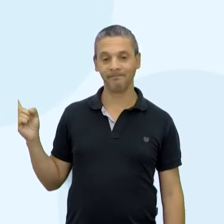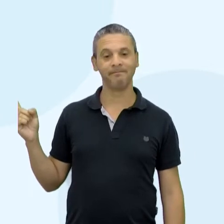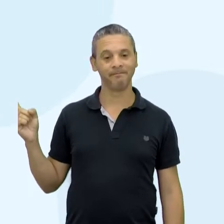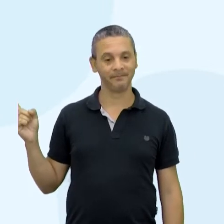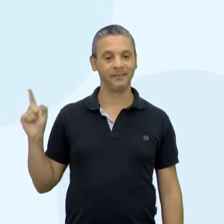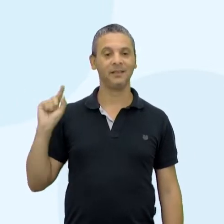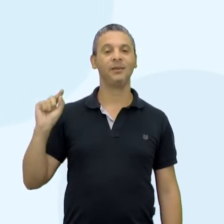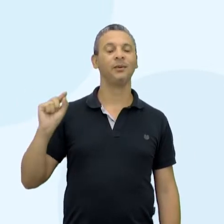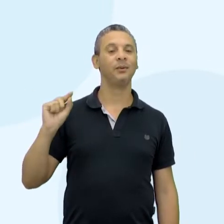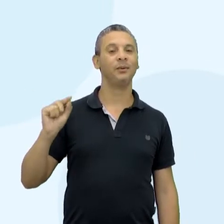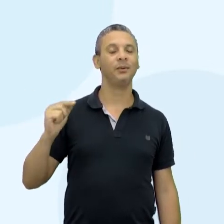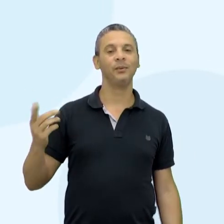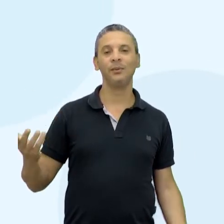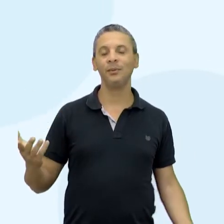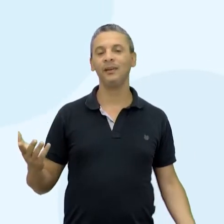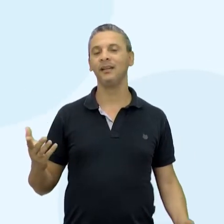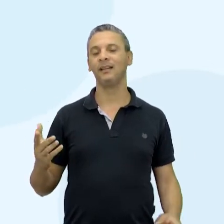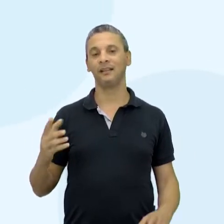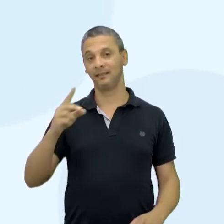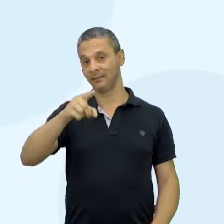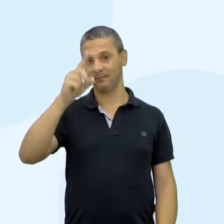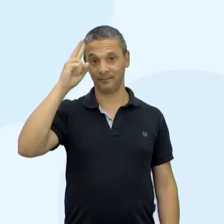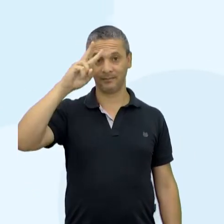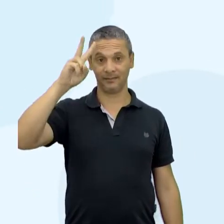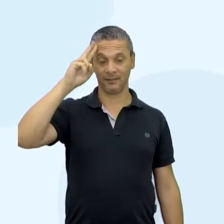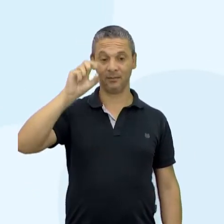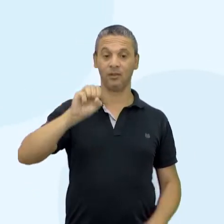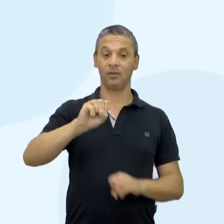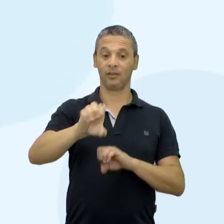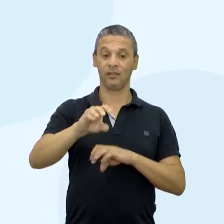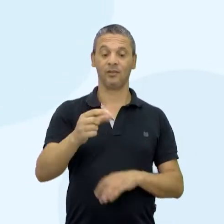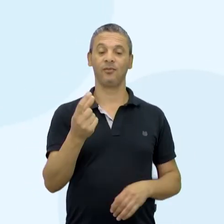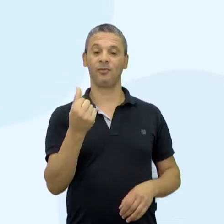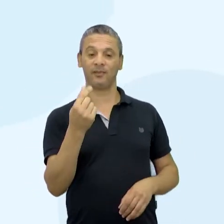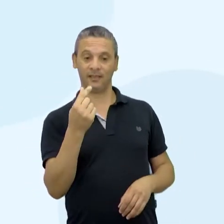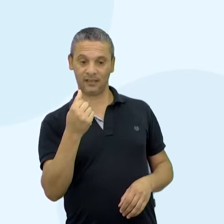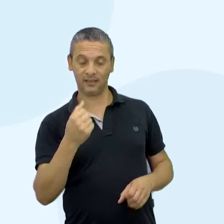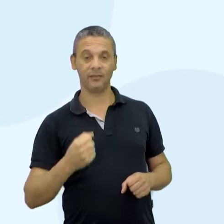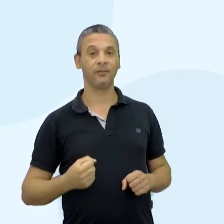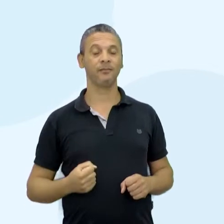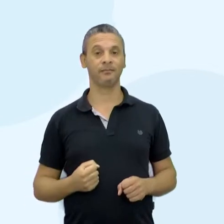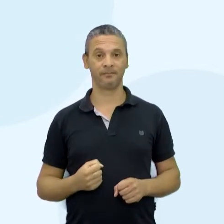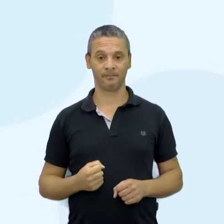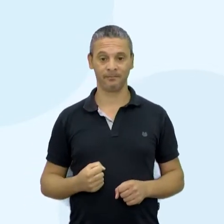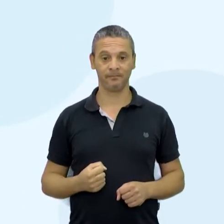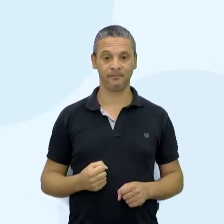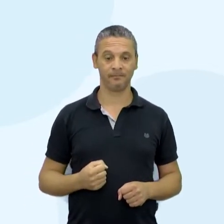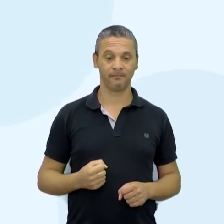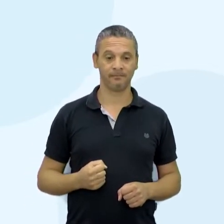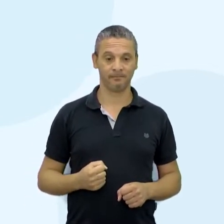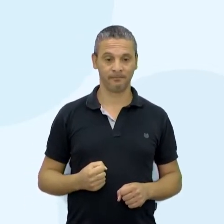né, retomando aí para todos relembrarem, é Educação Financeira em Conexão.